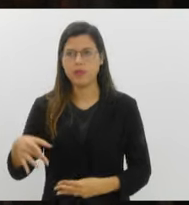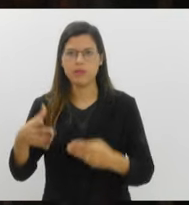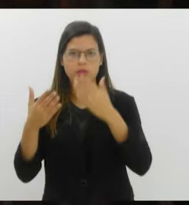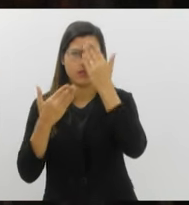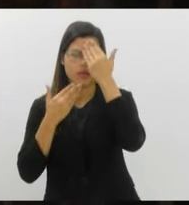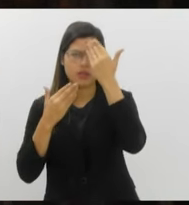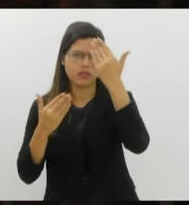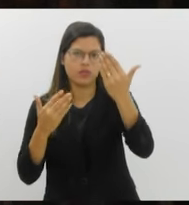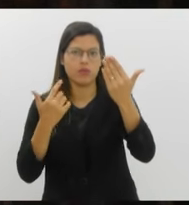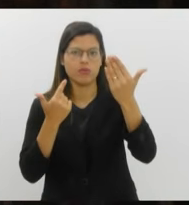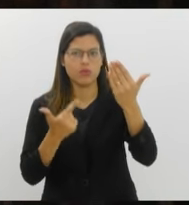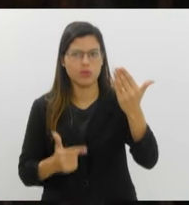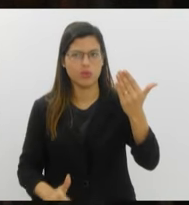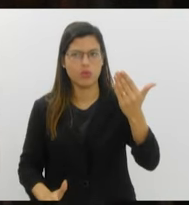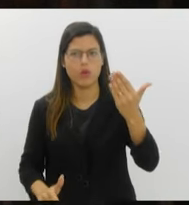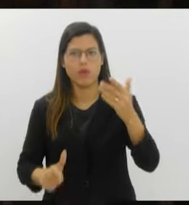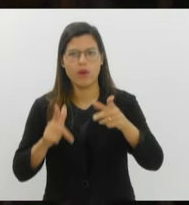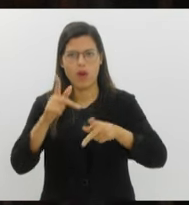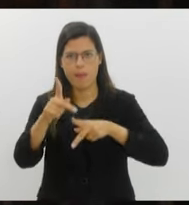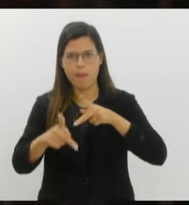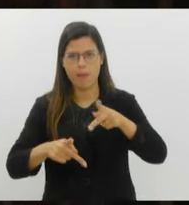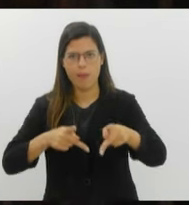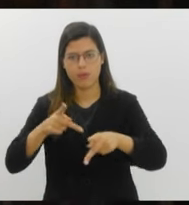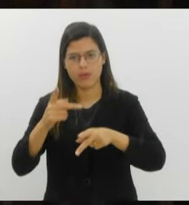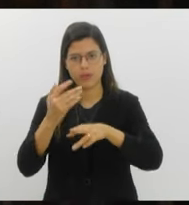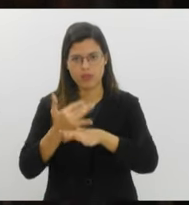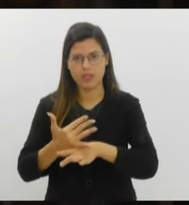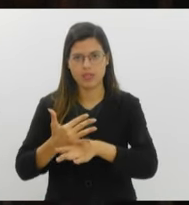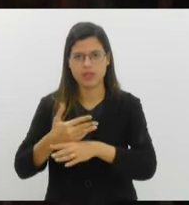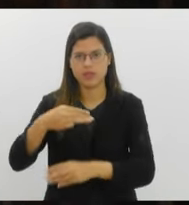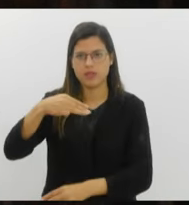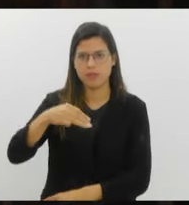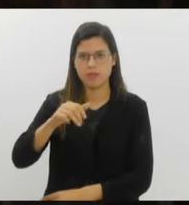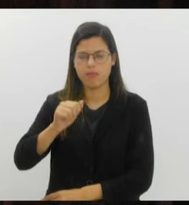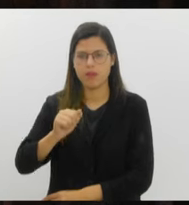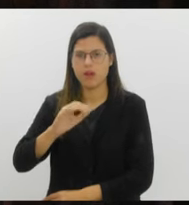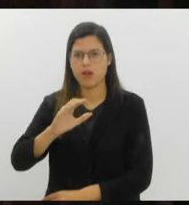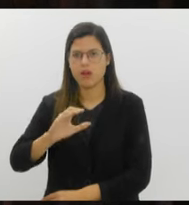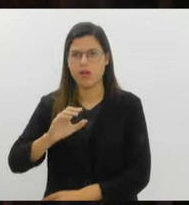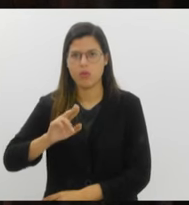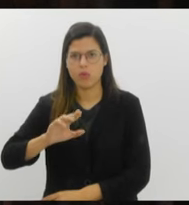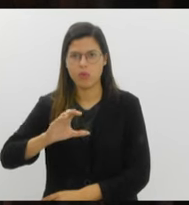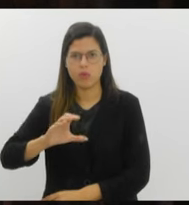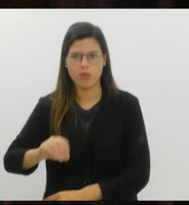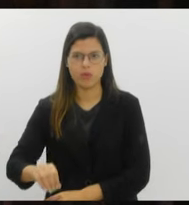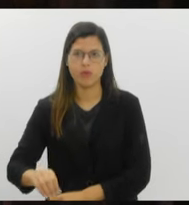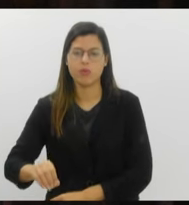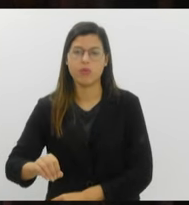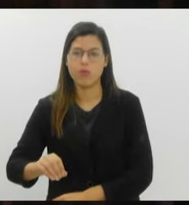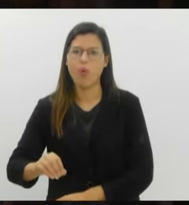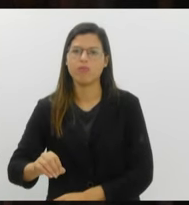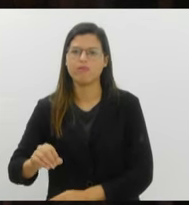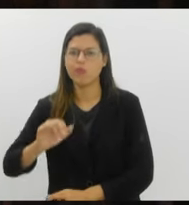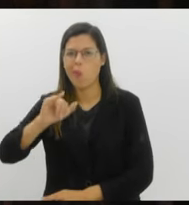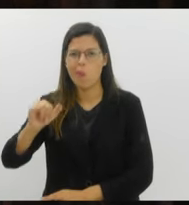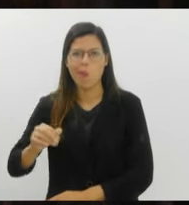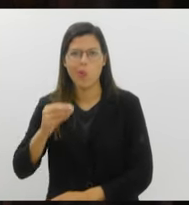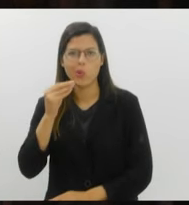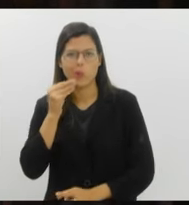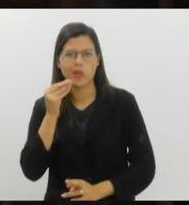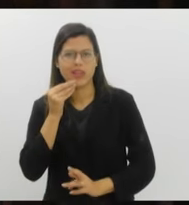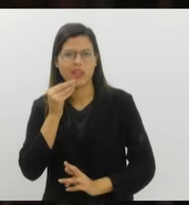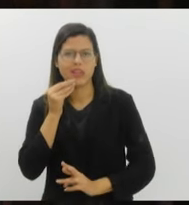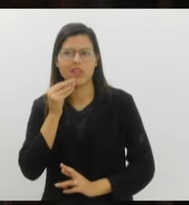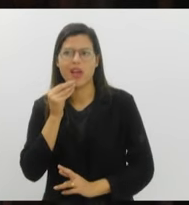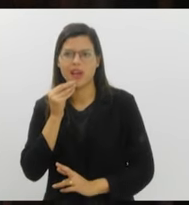mais uma vez à população de Macuco, por tanta oportunidade, por tanto reconhecimento, e são vocês